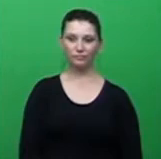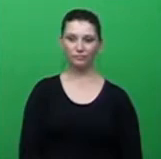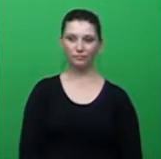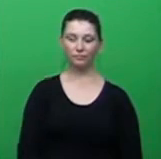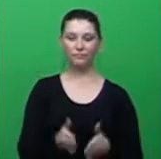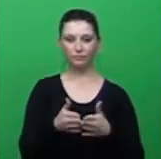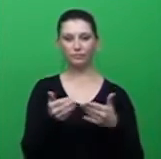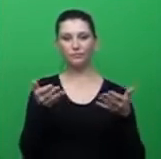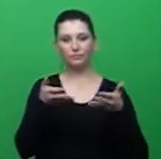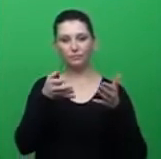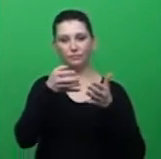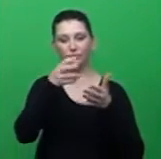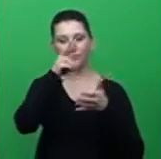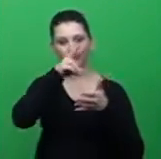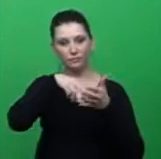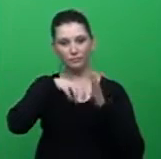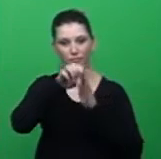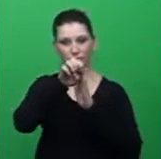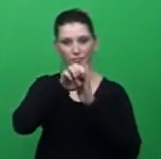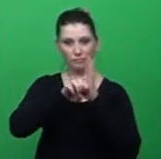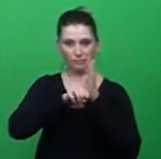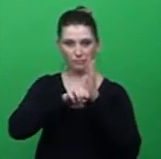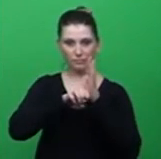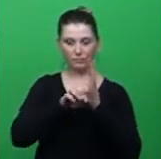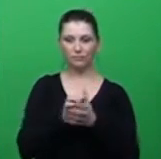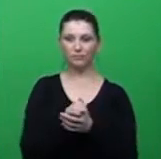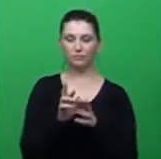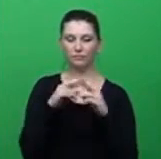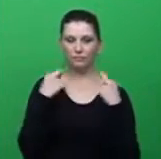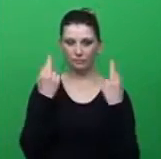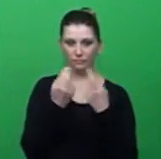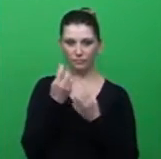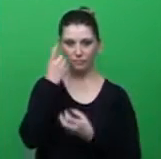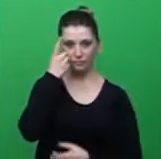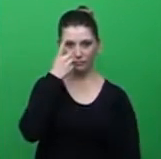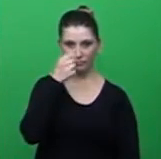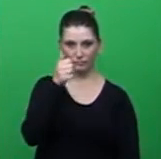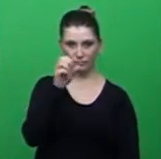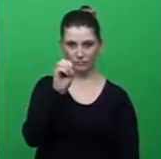Solicito para que faça a leitura do expediente. Sessão do dia